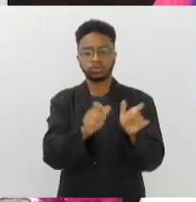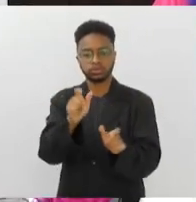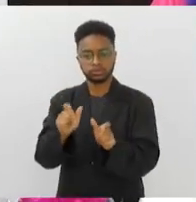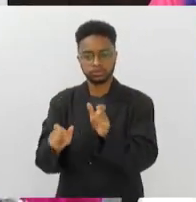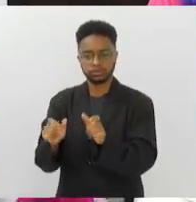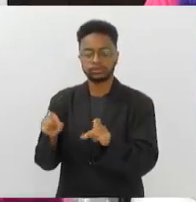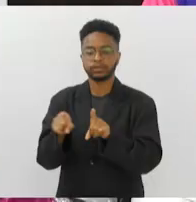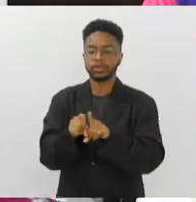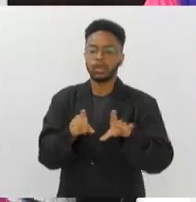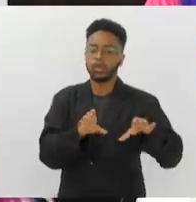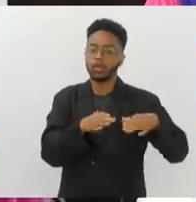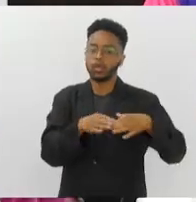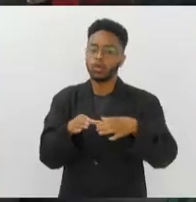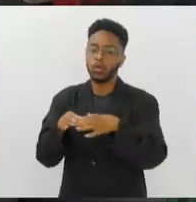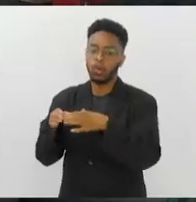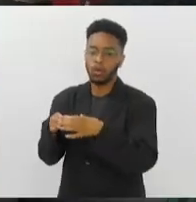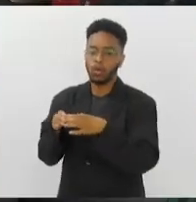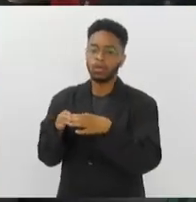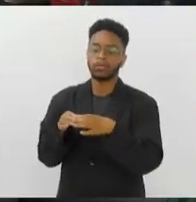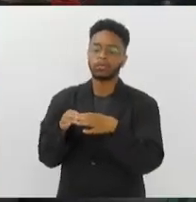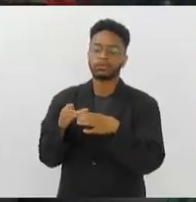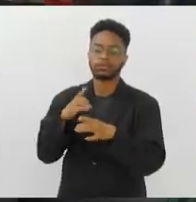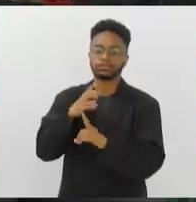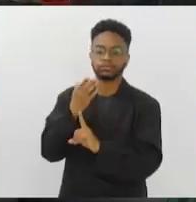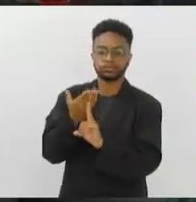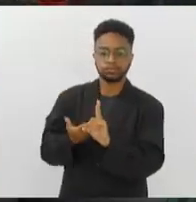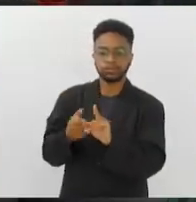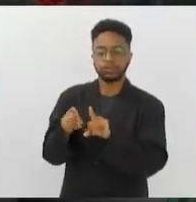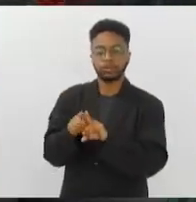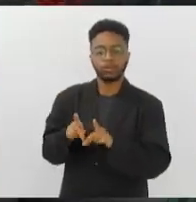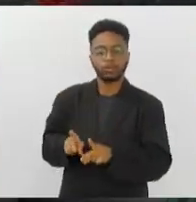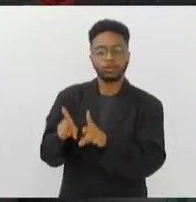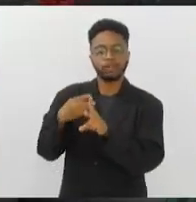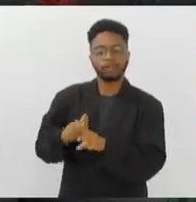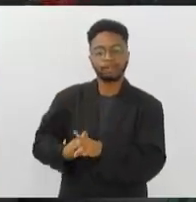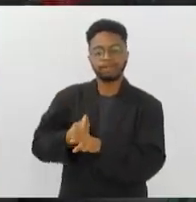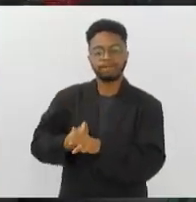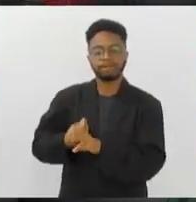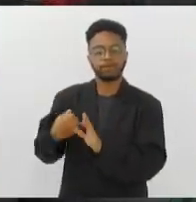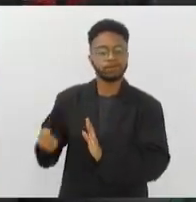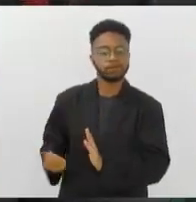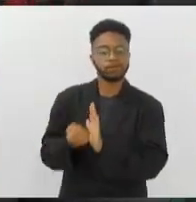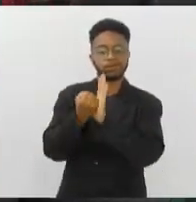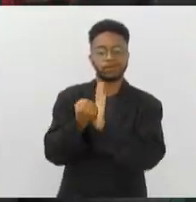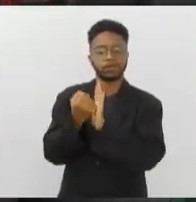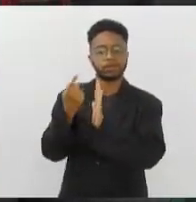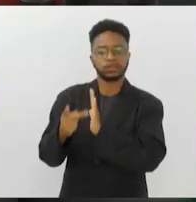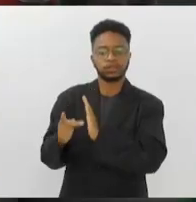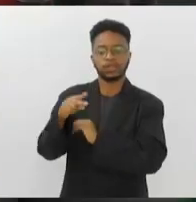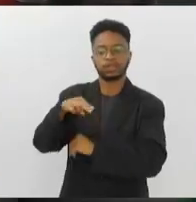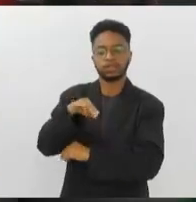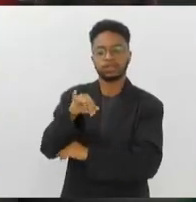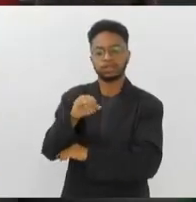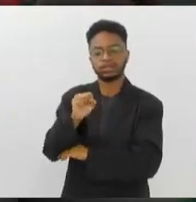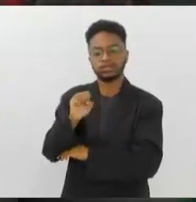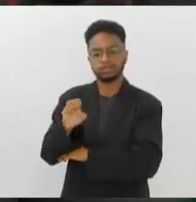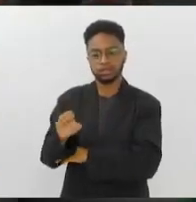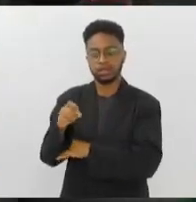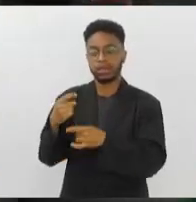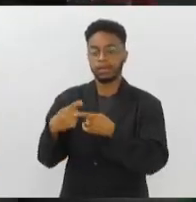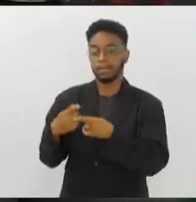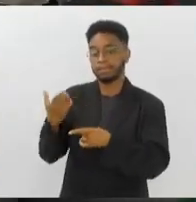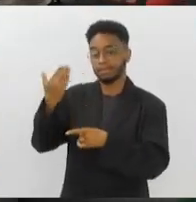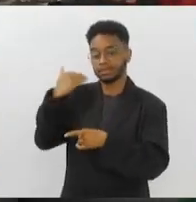e coletivos agraciados que mantêm vivo o legado de Nise da Silveira. No nosso último desfile,